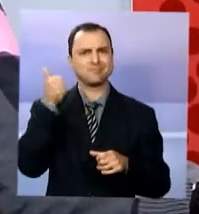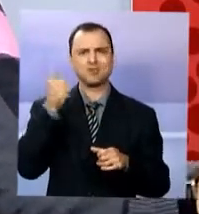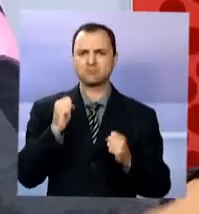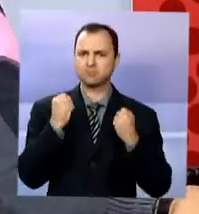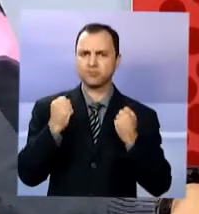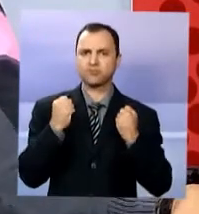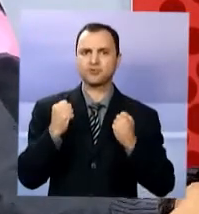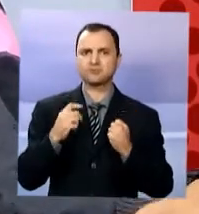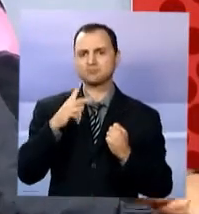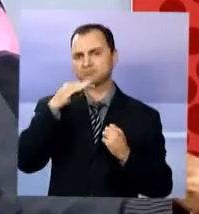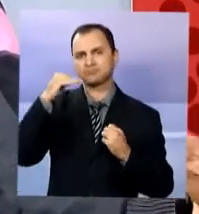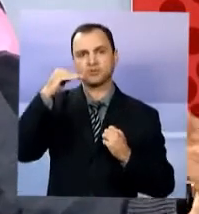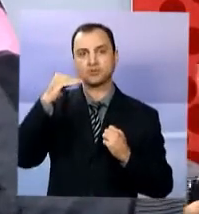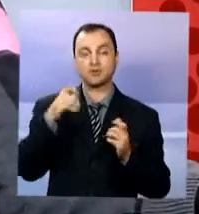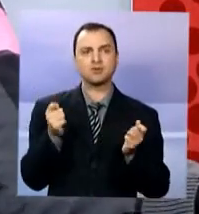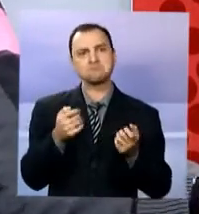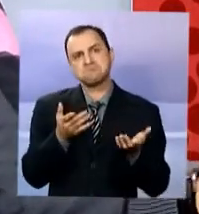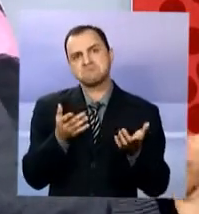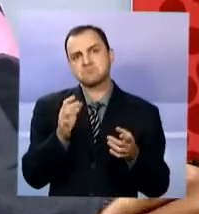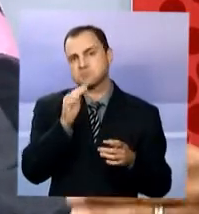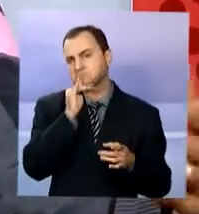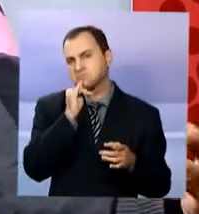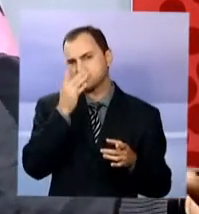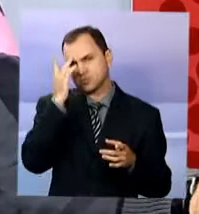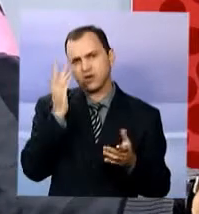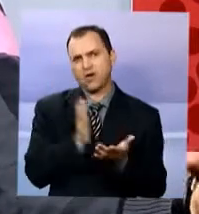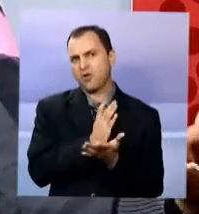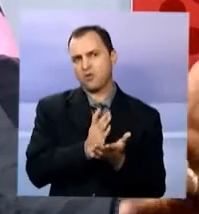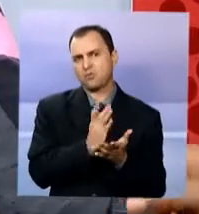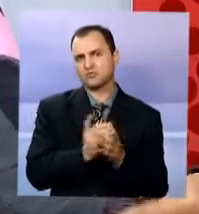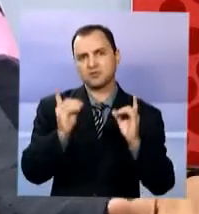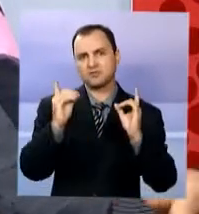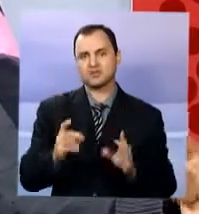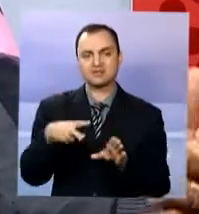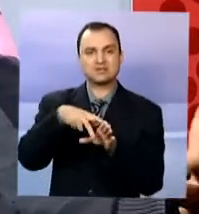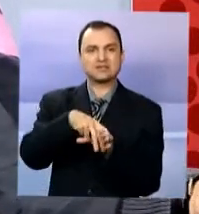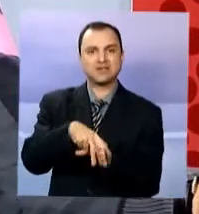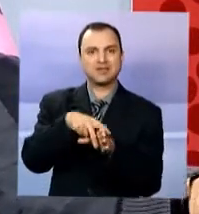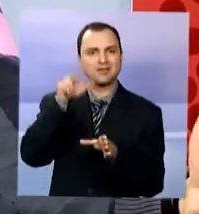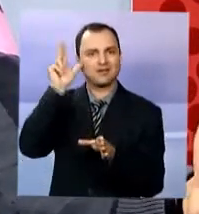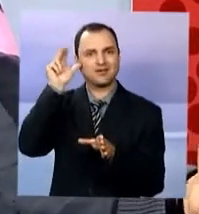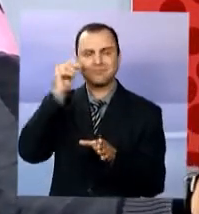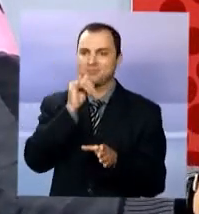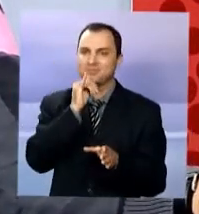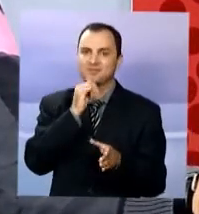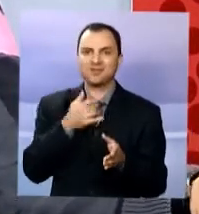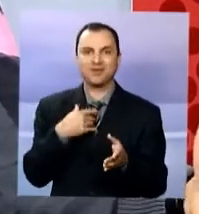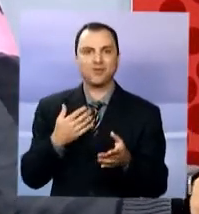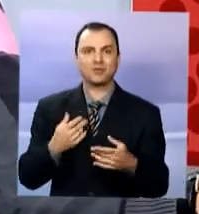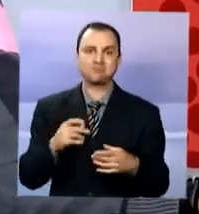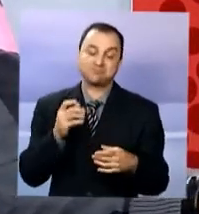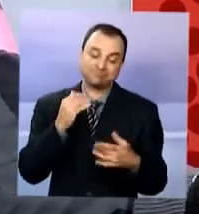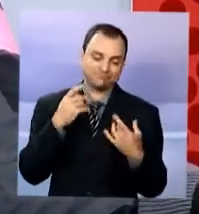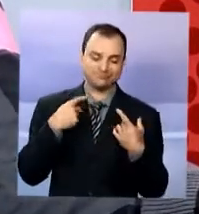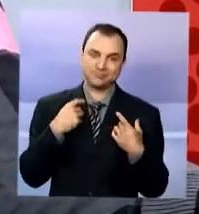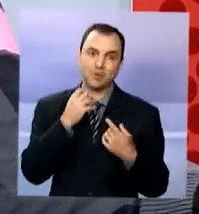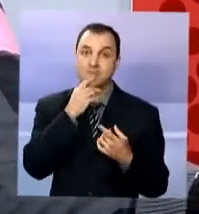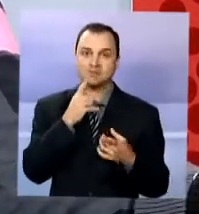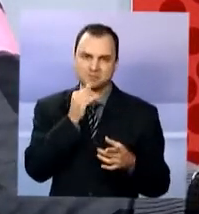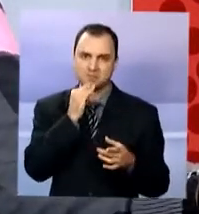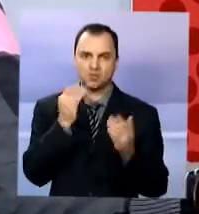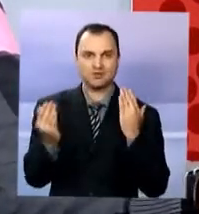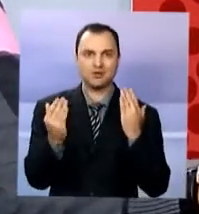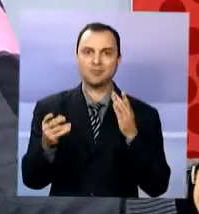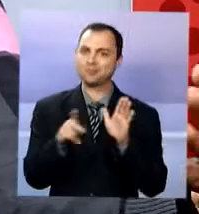maior mais forte que você então de repente que as pessoas têm algum tipo de deficiência montão se ele não tinha nem sei eu eu sou meio suspeito para falar mas a